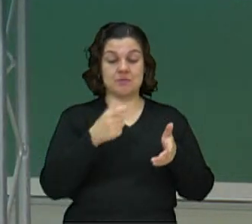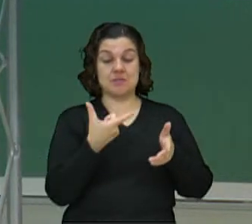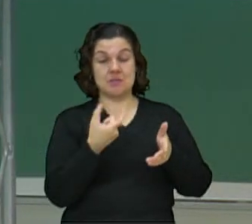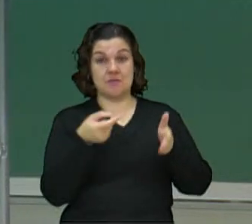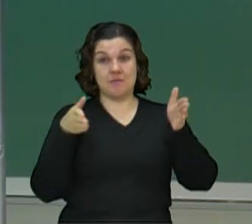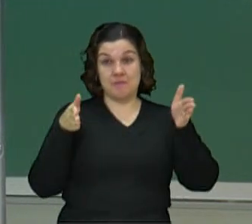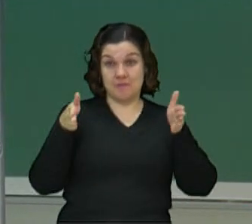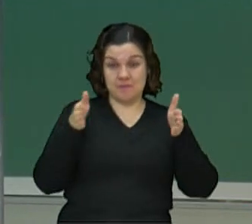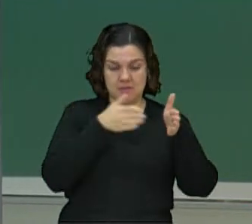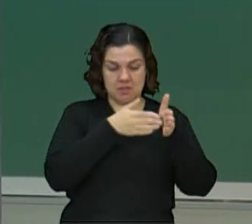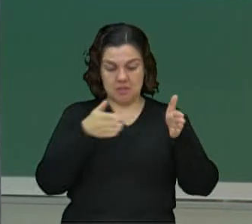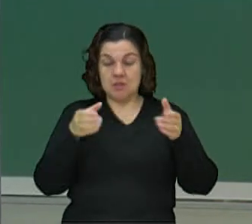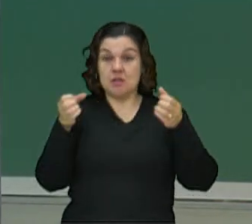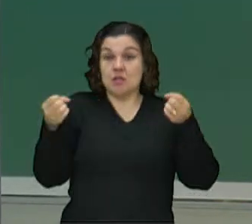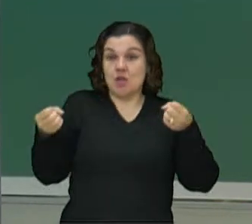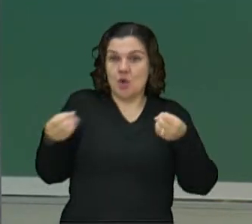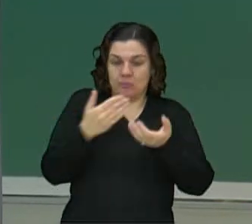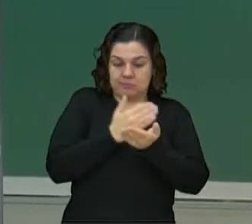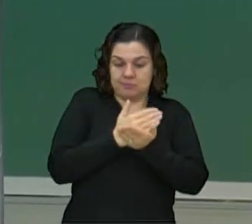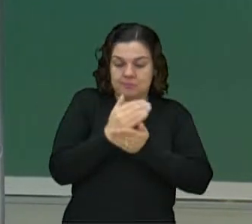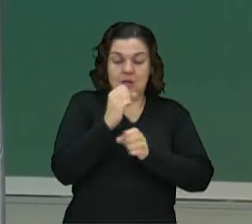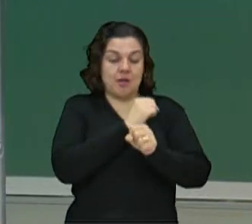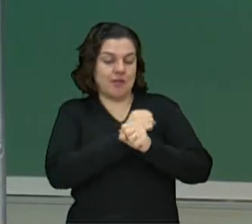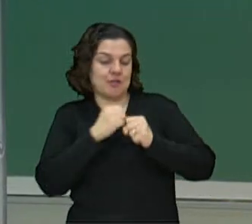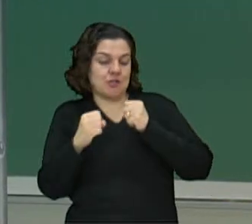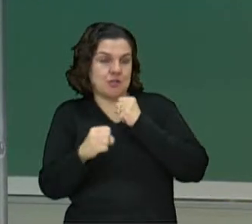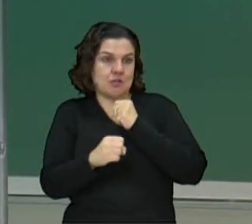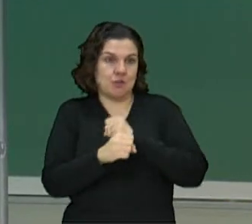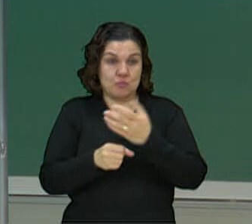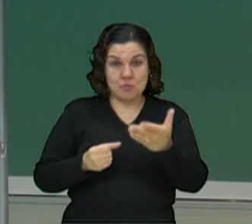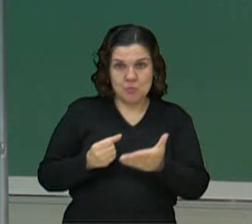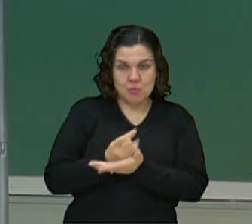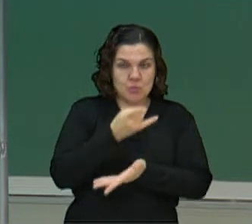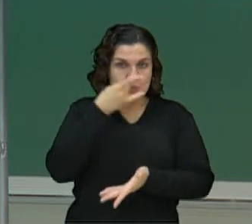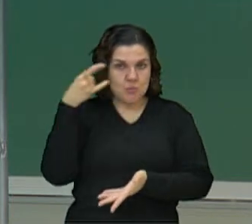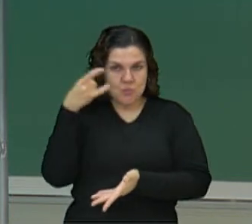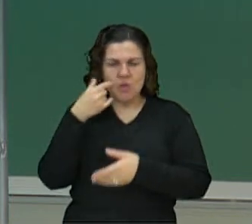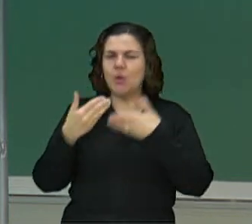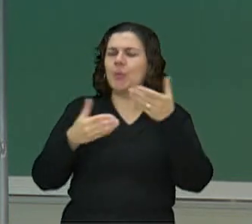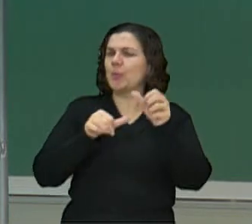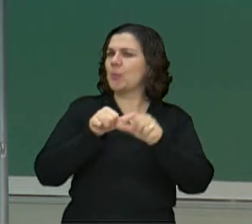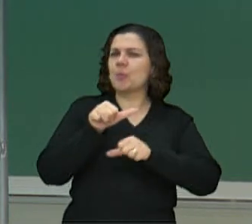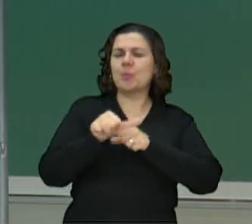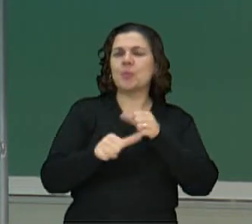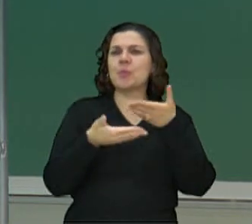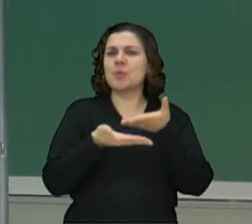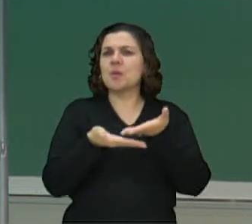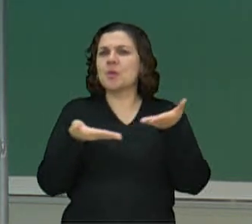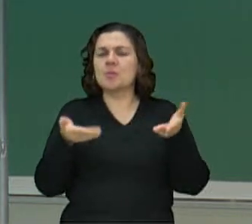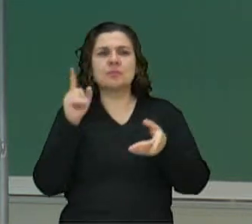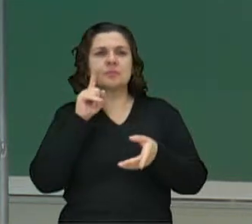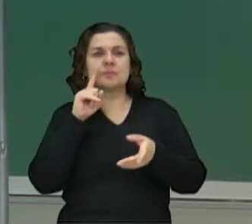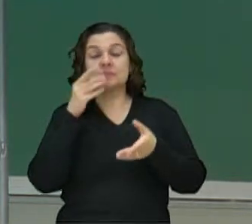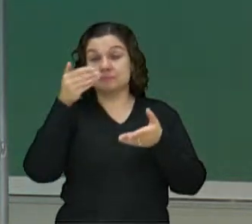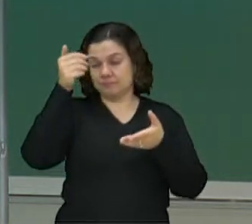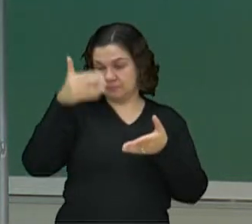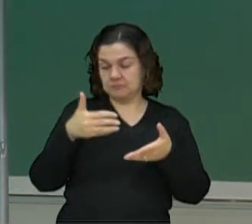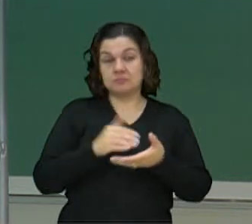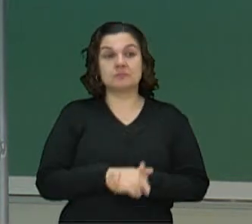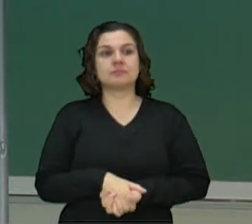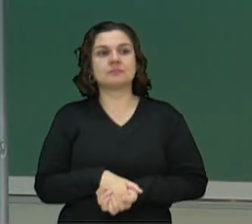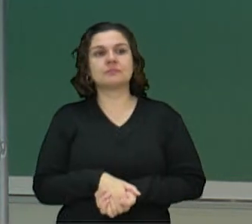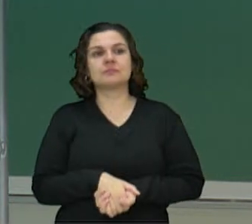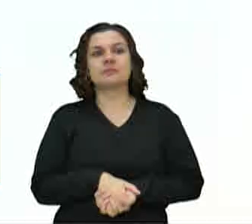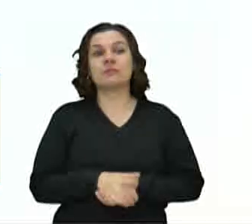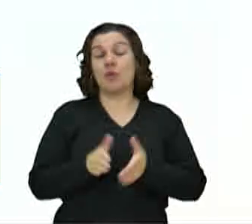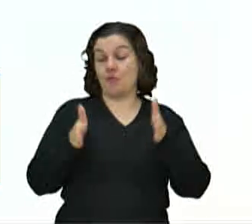que levaram ao surgimento dessa sociedade de consumo? O que, que mudou aí que gerou essa sociedade?